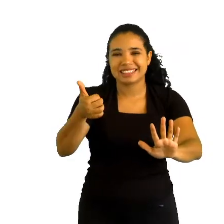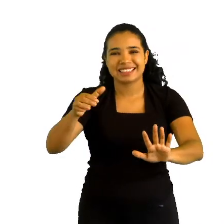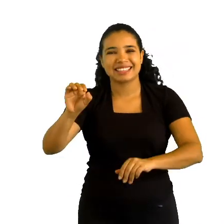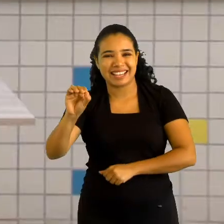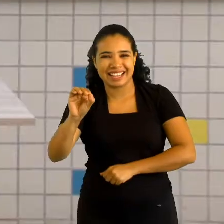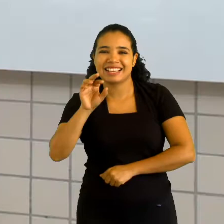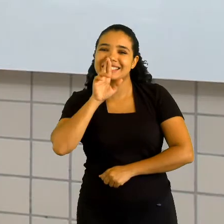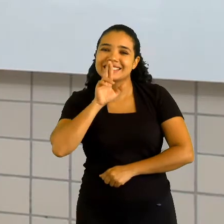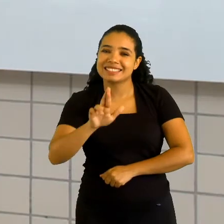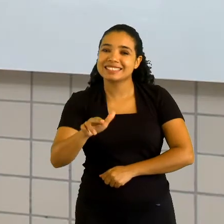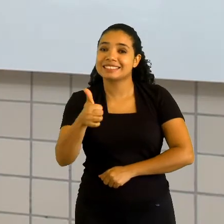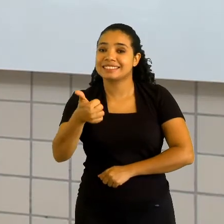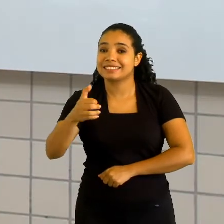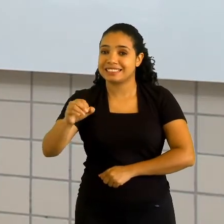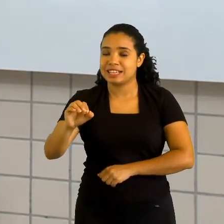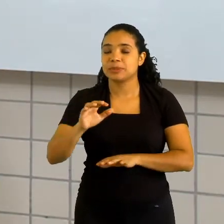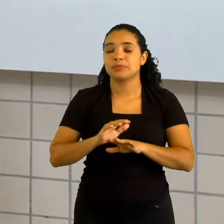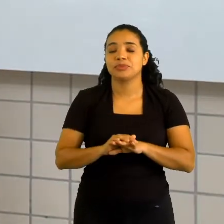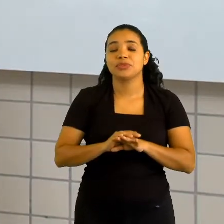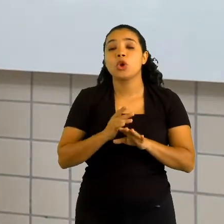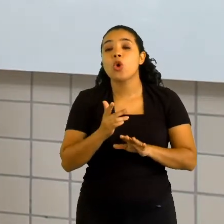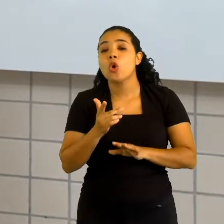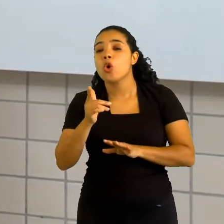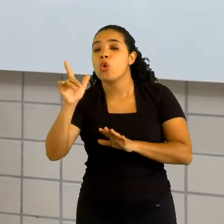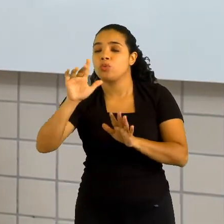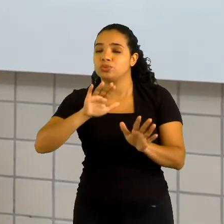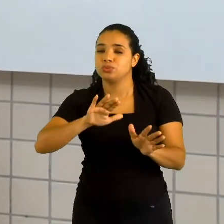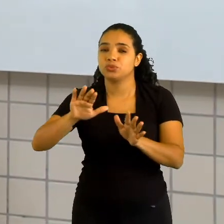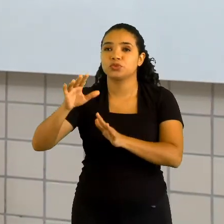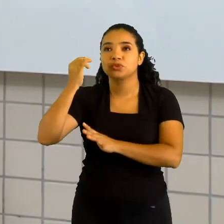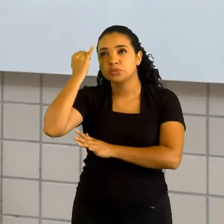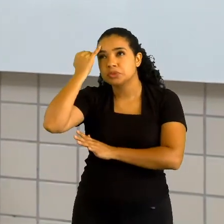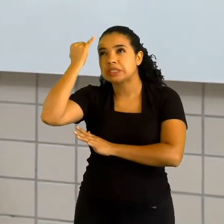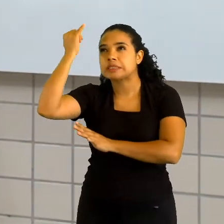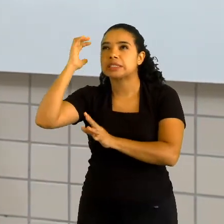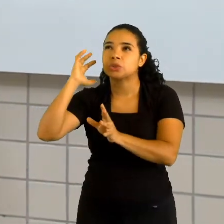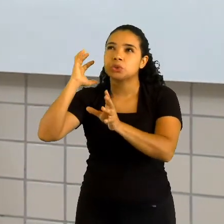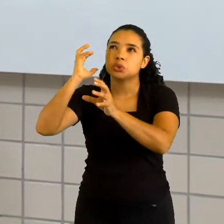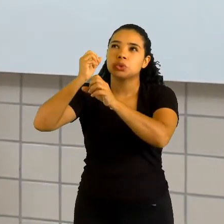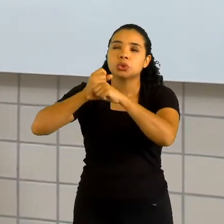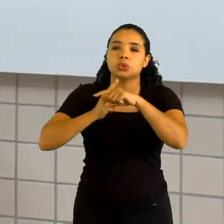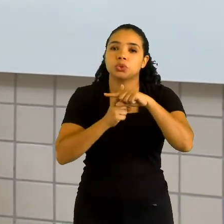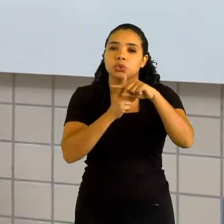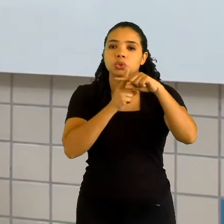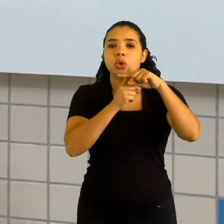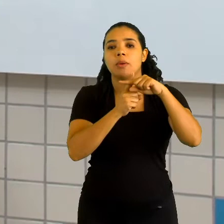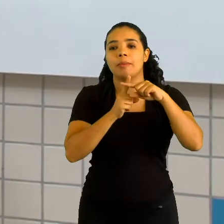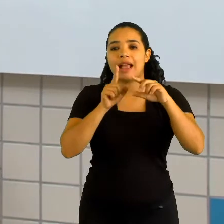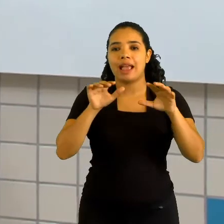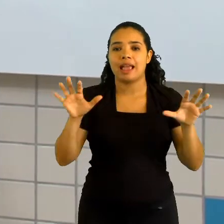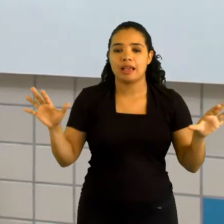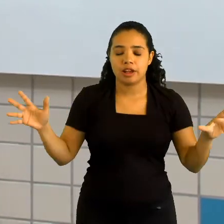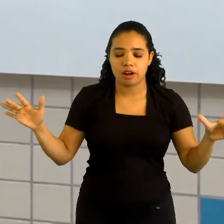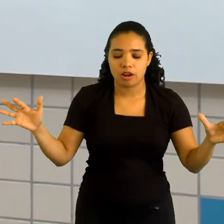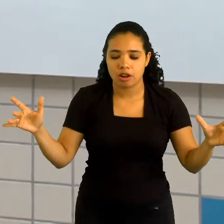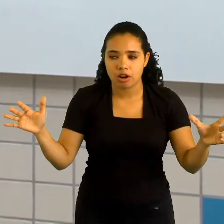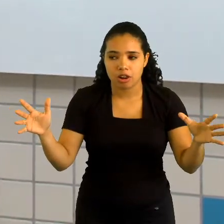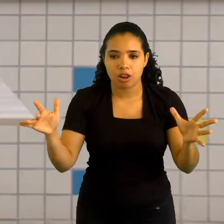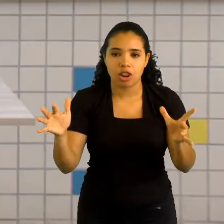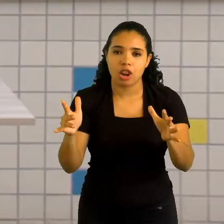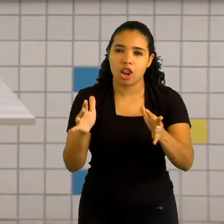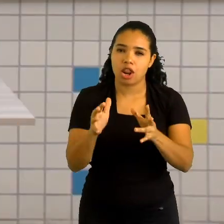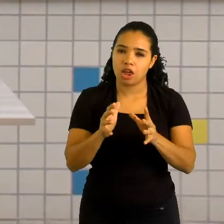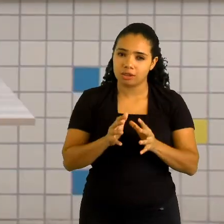Uma outra ideia que está por trás da ideia de somar, de soma, é a ideia de reunir. Imagine